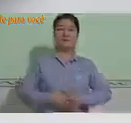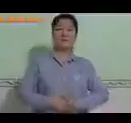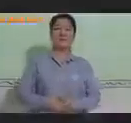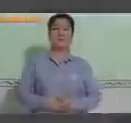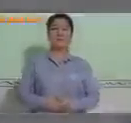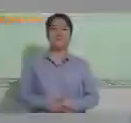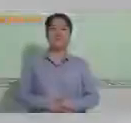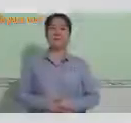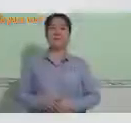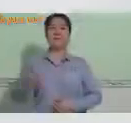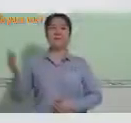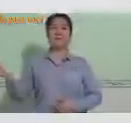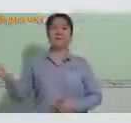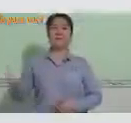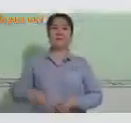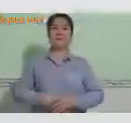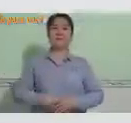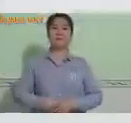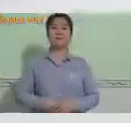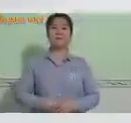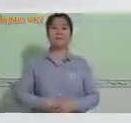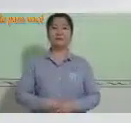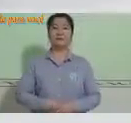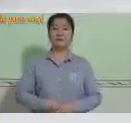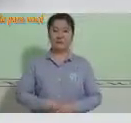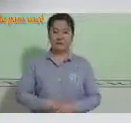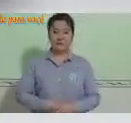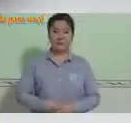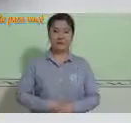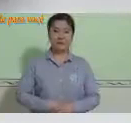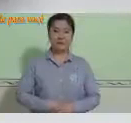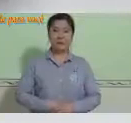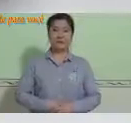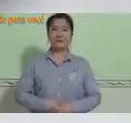a inseminação artificial ou a fertilização in vitro para ter filhos.